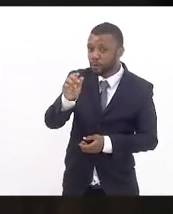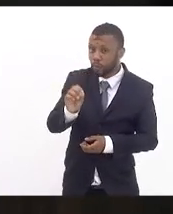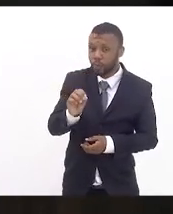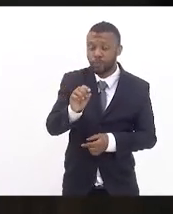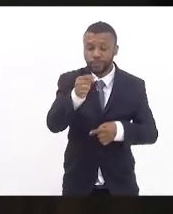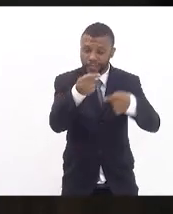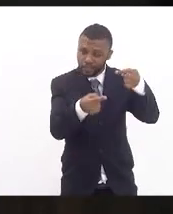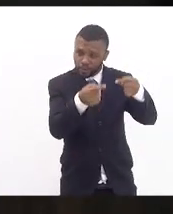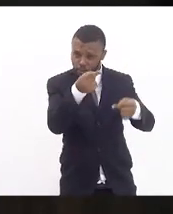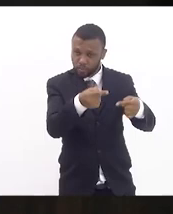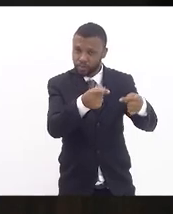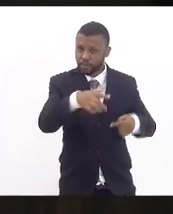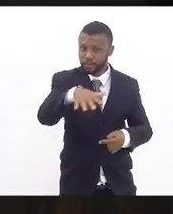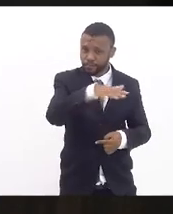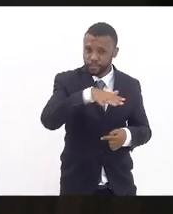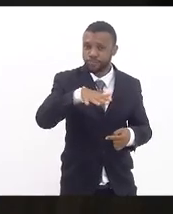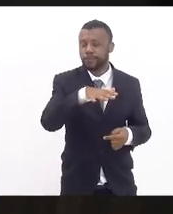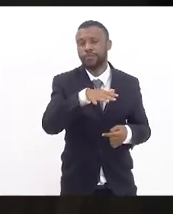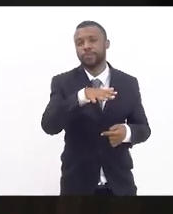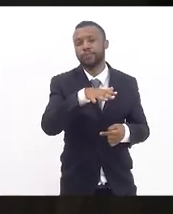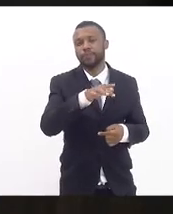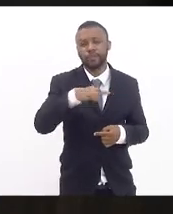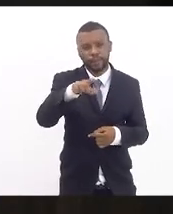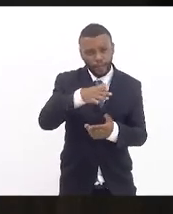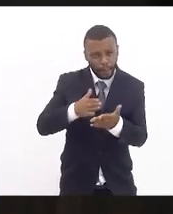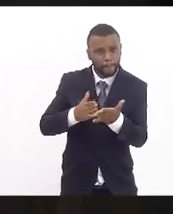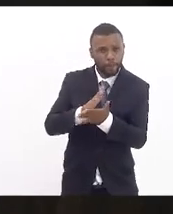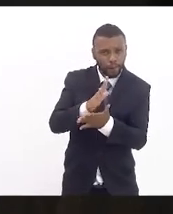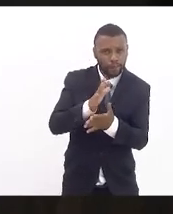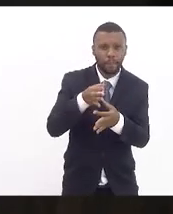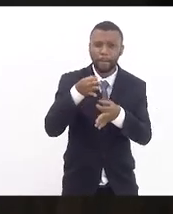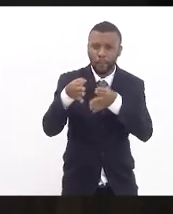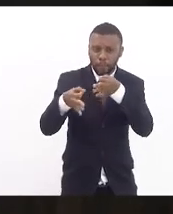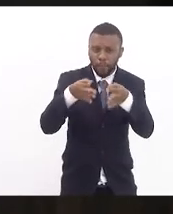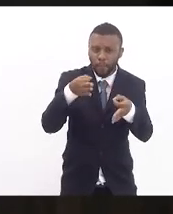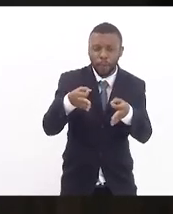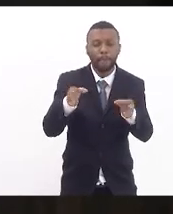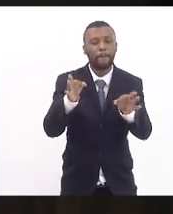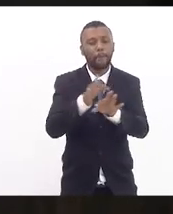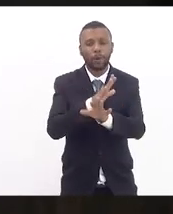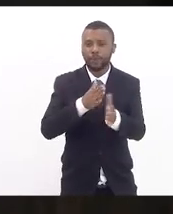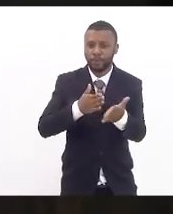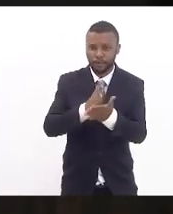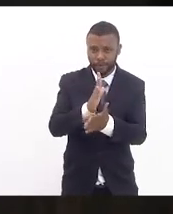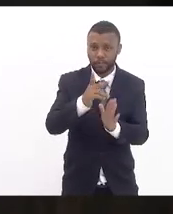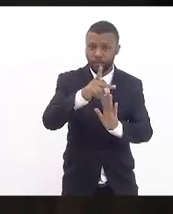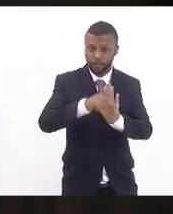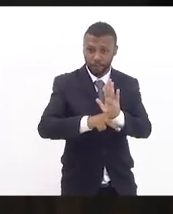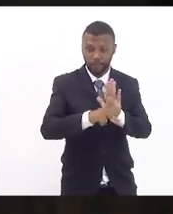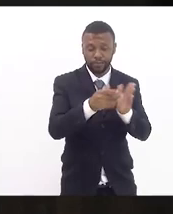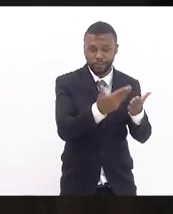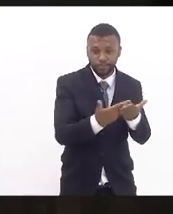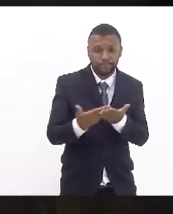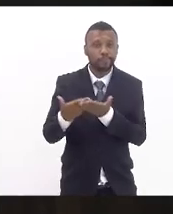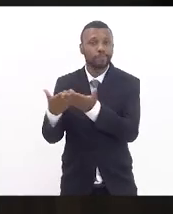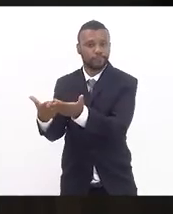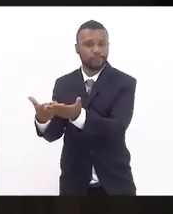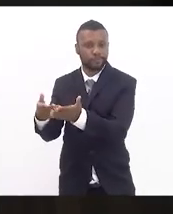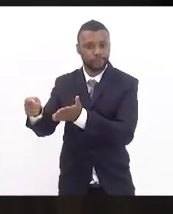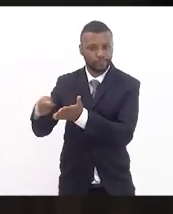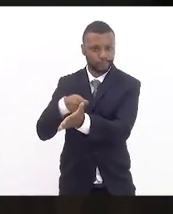encerrada a discussão, em votação, os senhores que aprovam permaneçam como estão aprovados, vai à promulgação com voto pela abstenção do Novo.